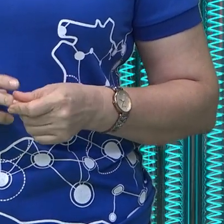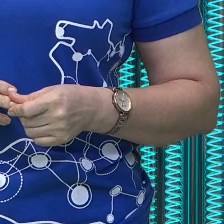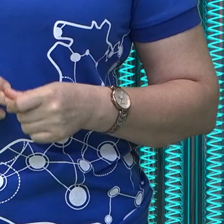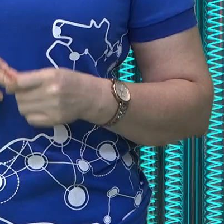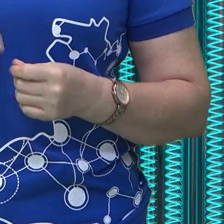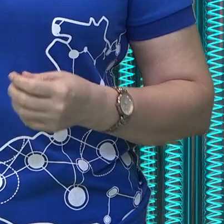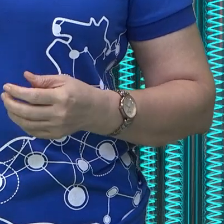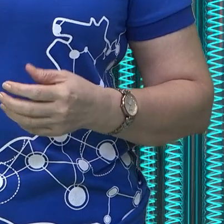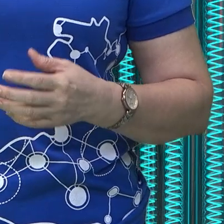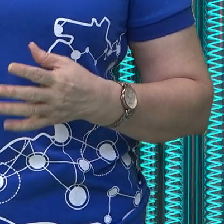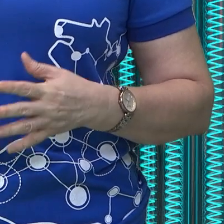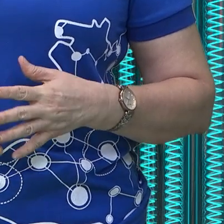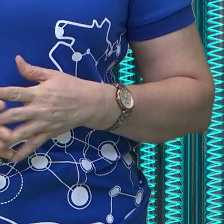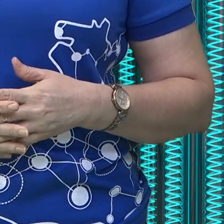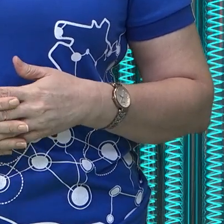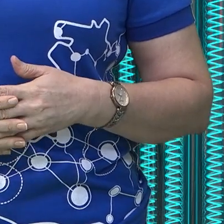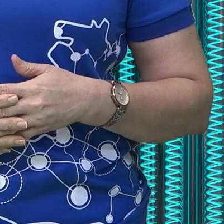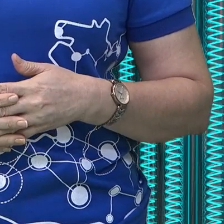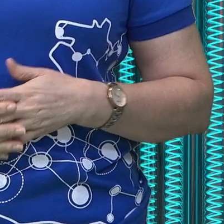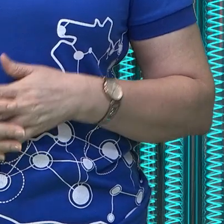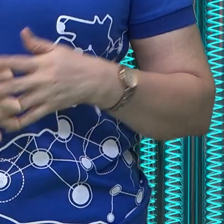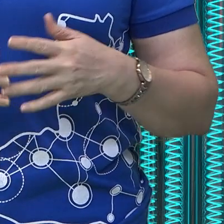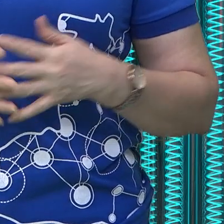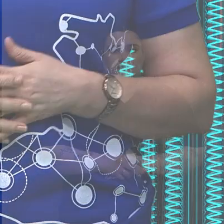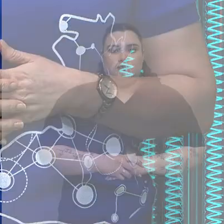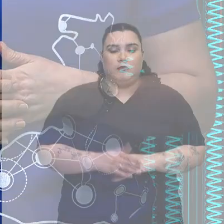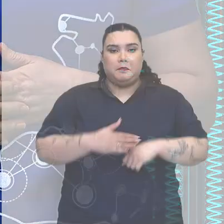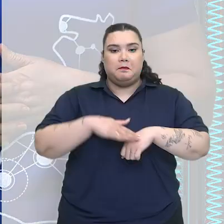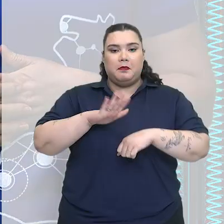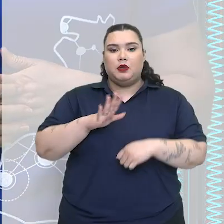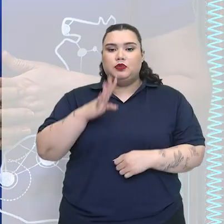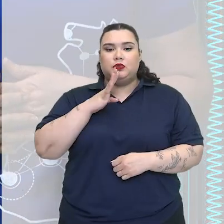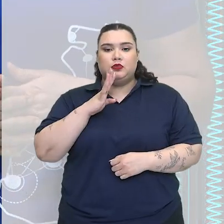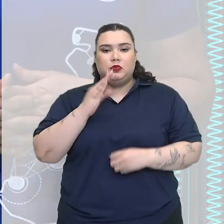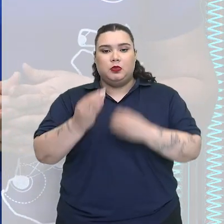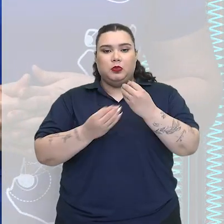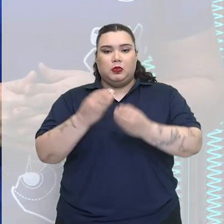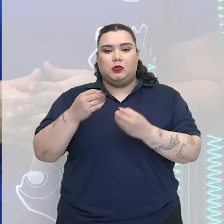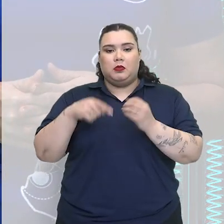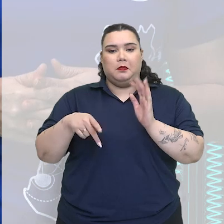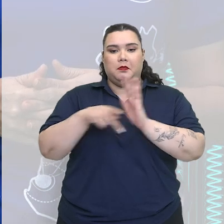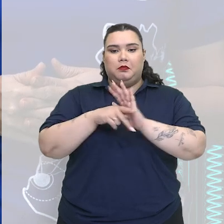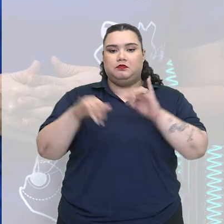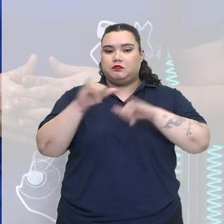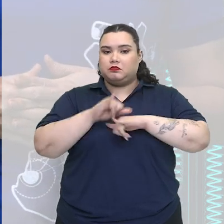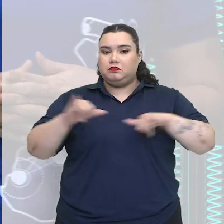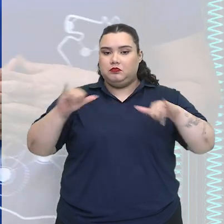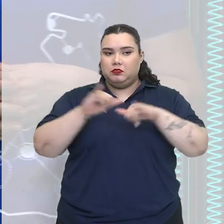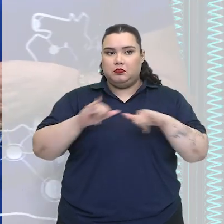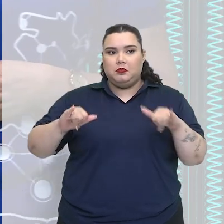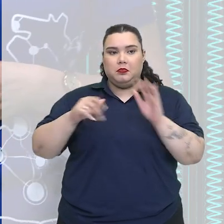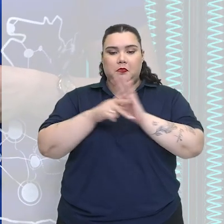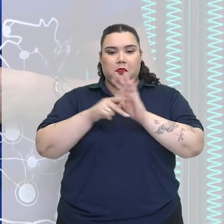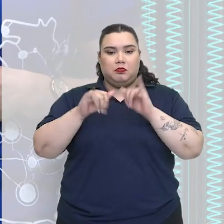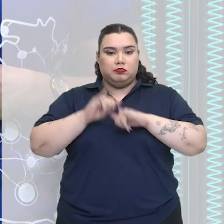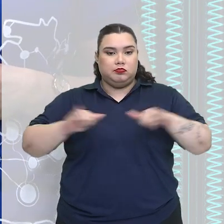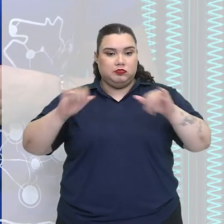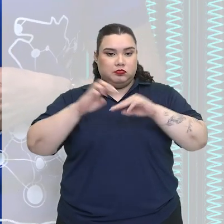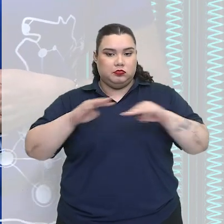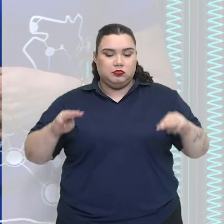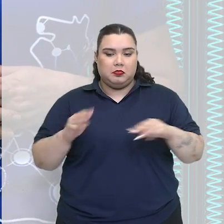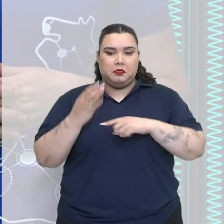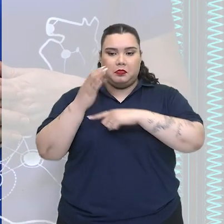publicitárias, formas de linguagem e até nas divulgações de marcas e serviços na